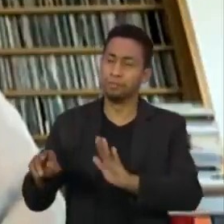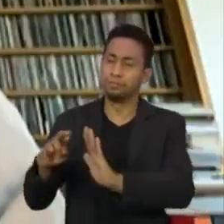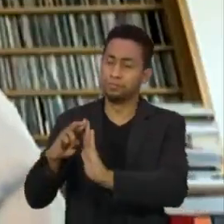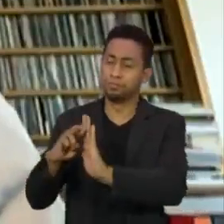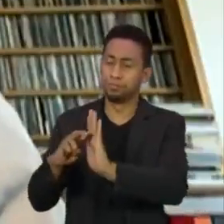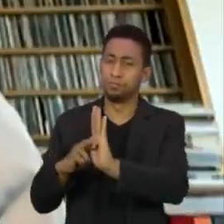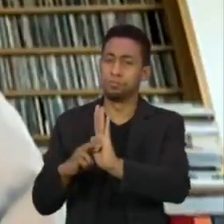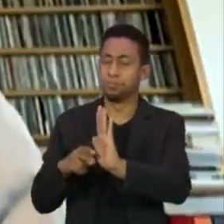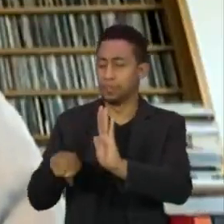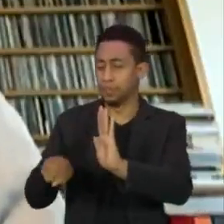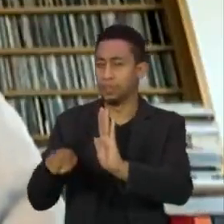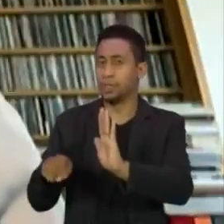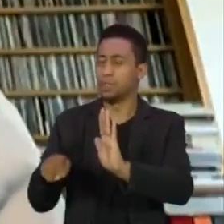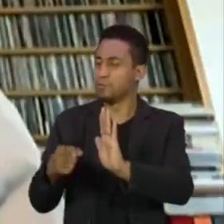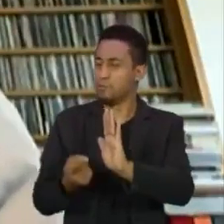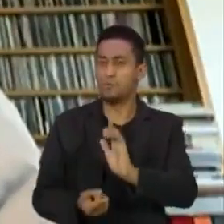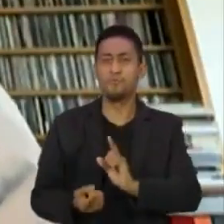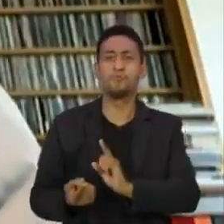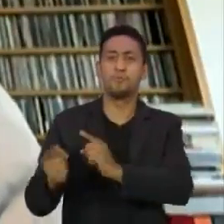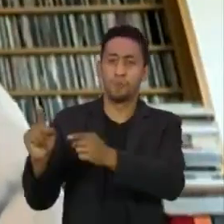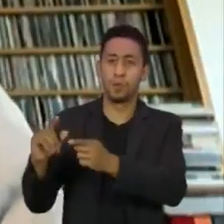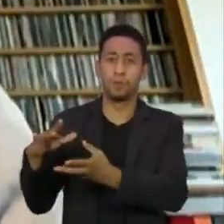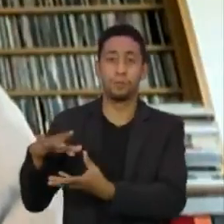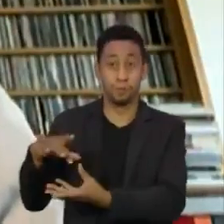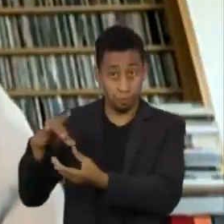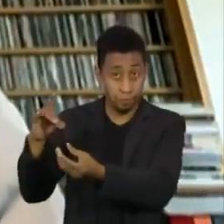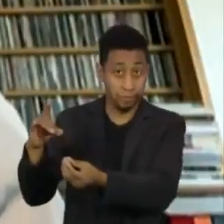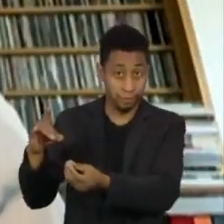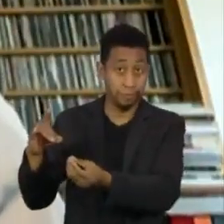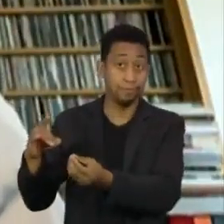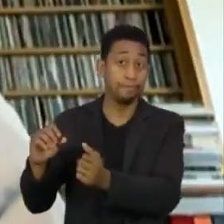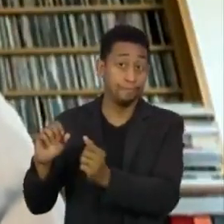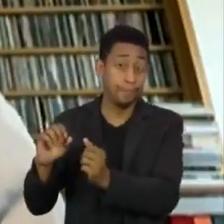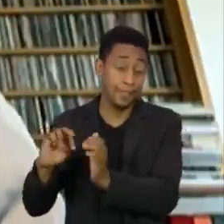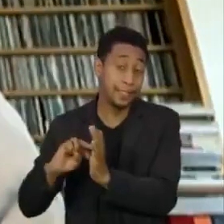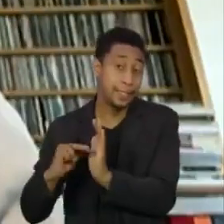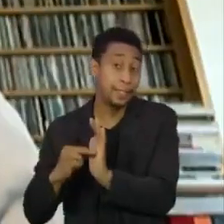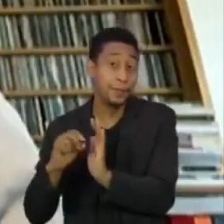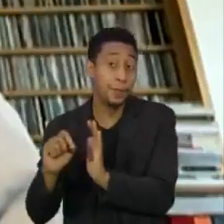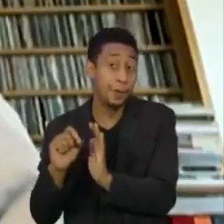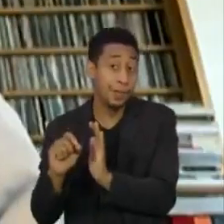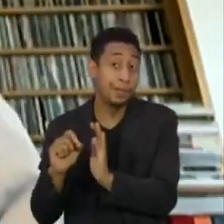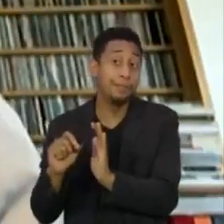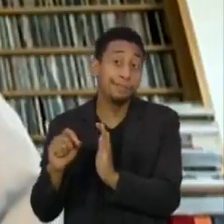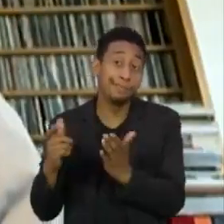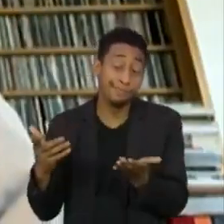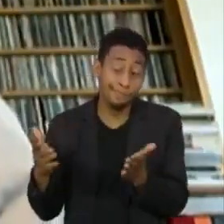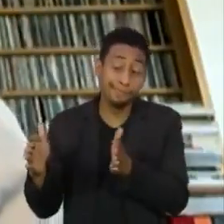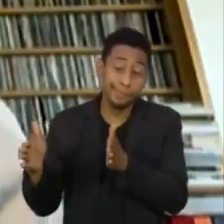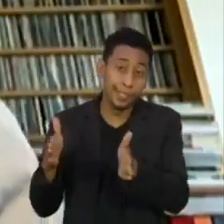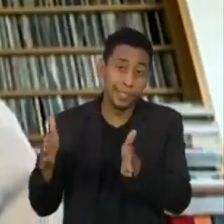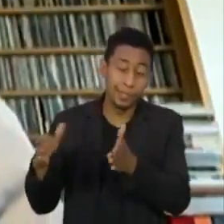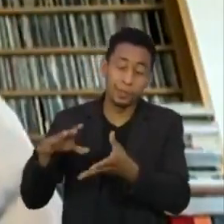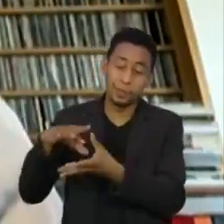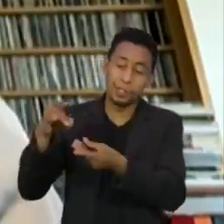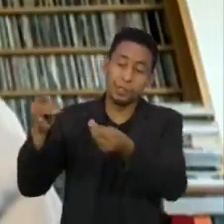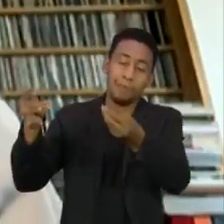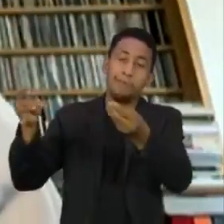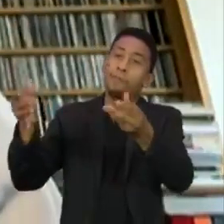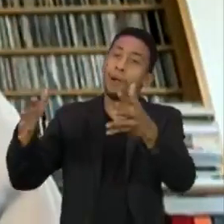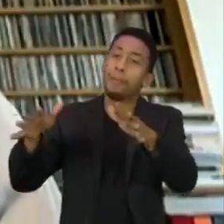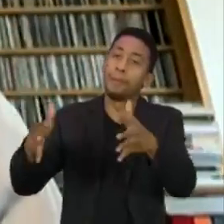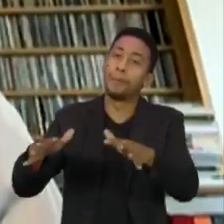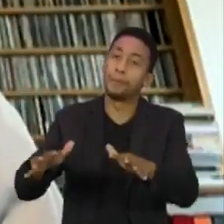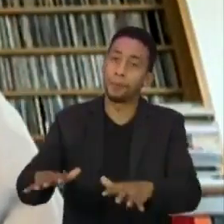regimes antidemocráticos pode sim significar que nós tenhamos entrado num período de declínio da